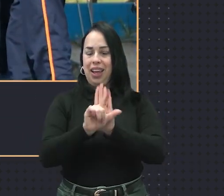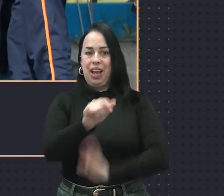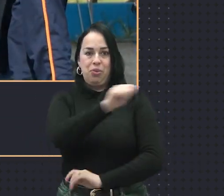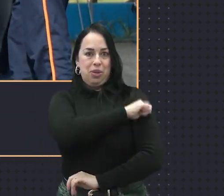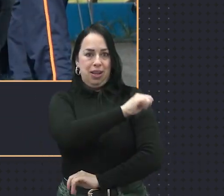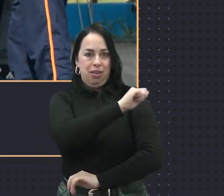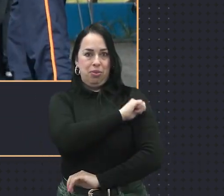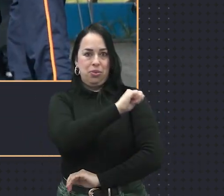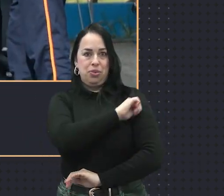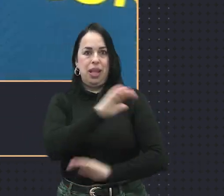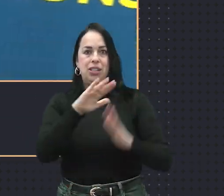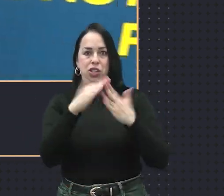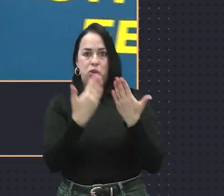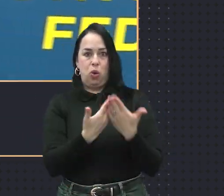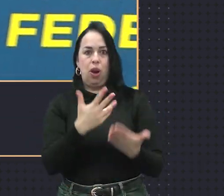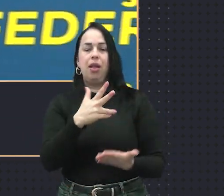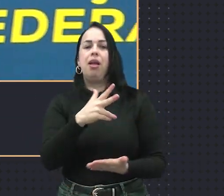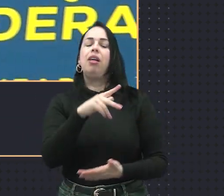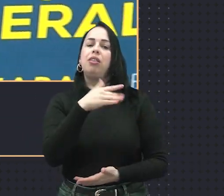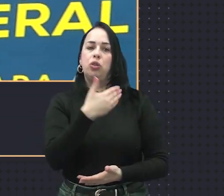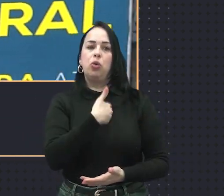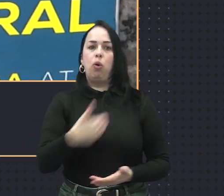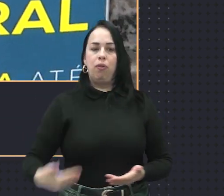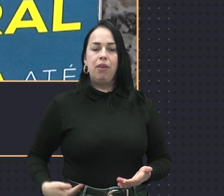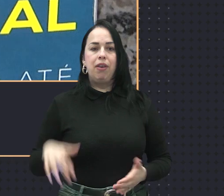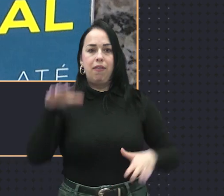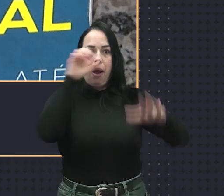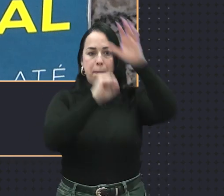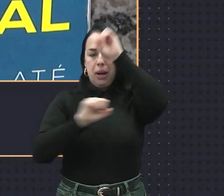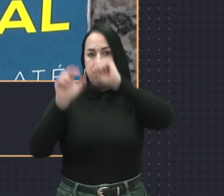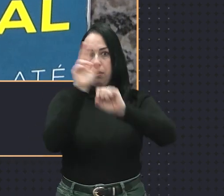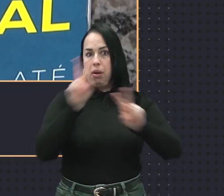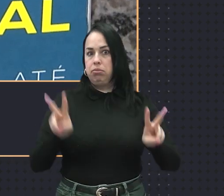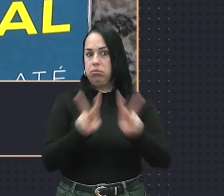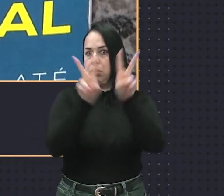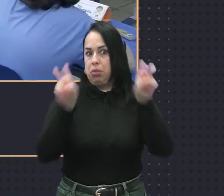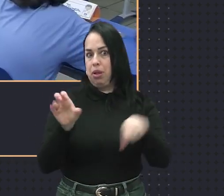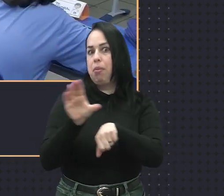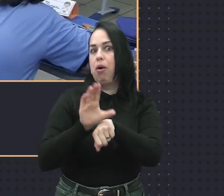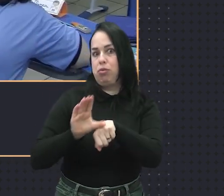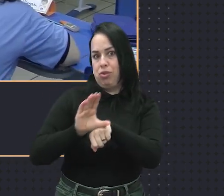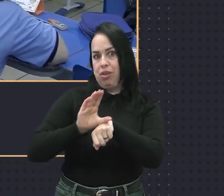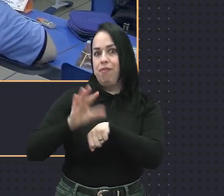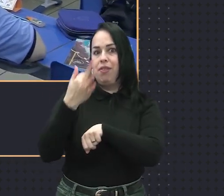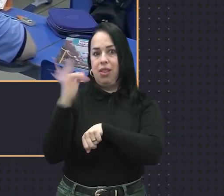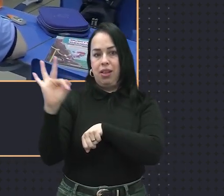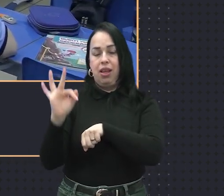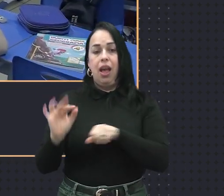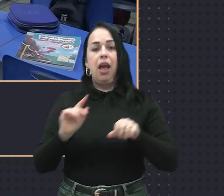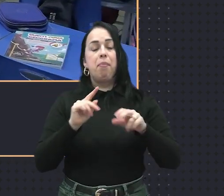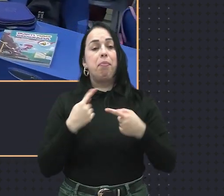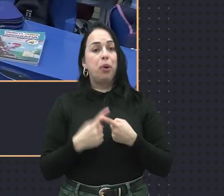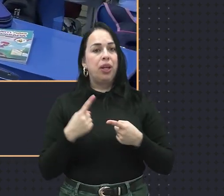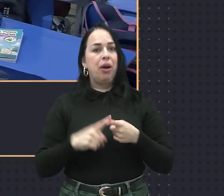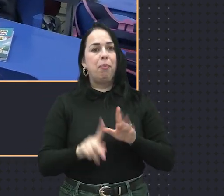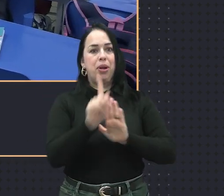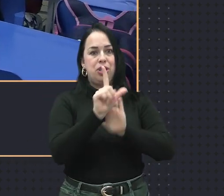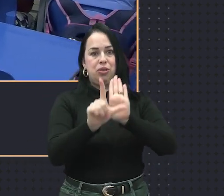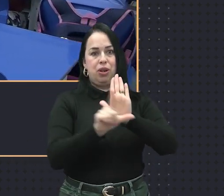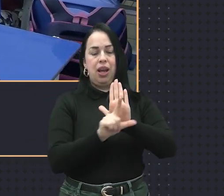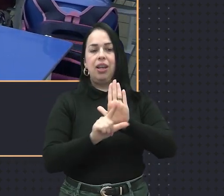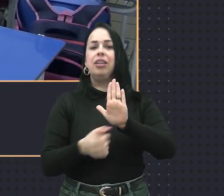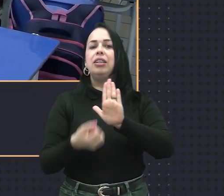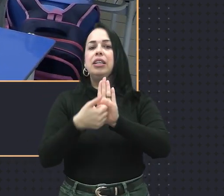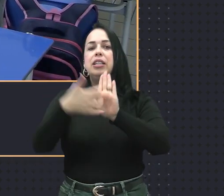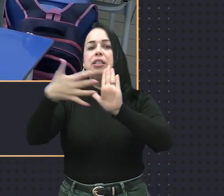pública de São José dos Campos vão poder aprender mais sobre a Constituição do nosso país. é que uma lei aprovada na Câmara autoriza as